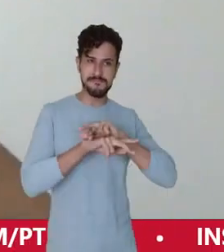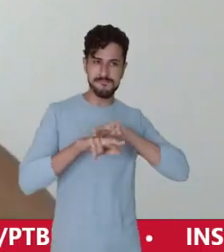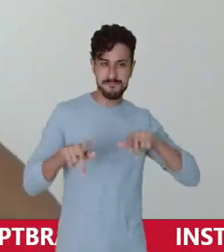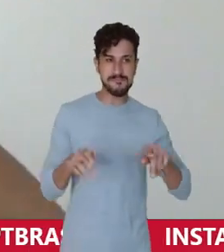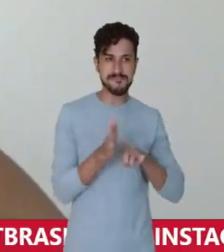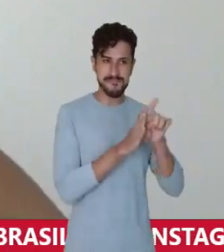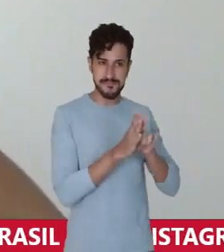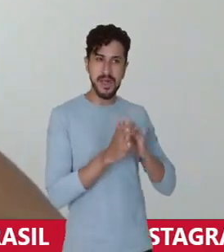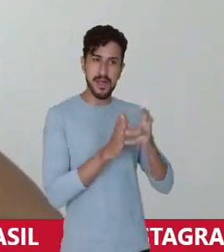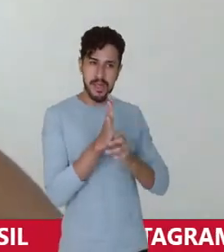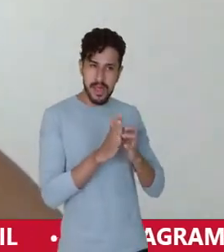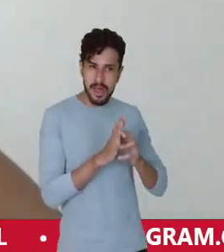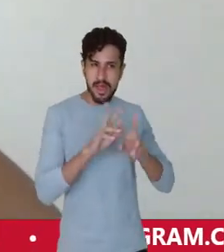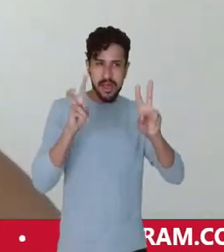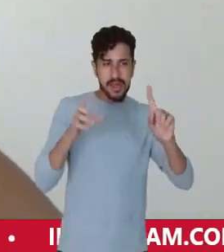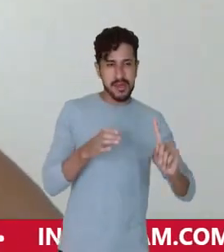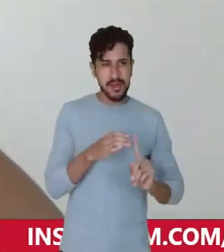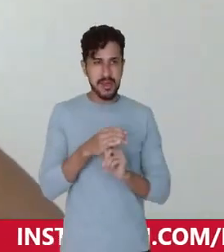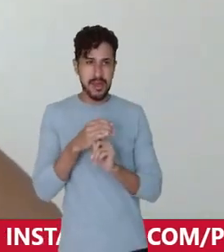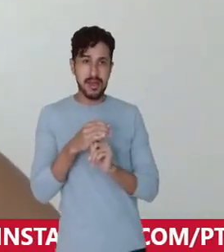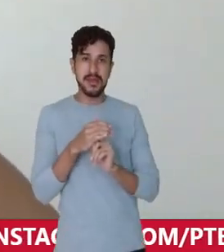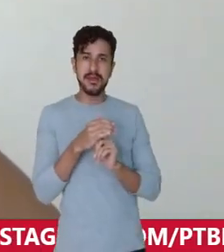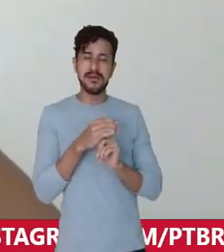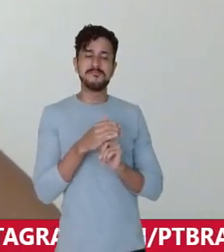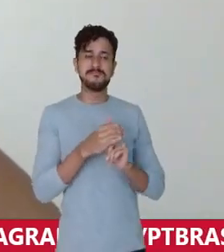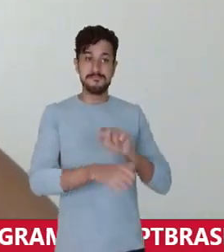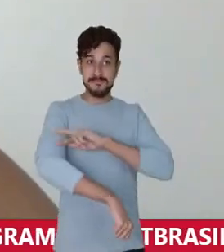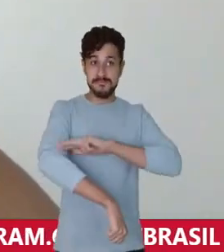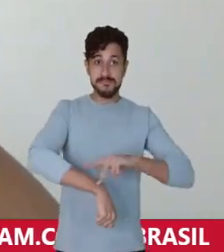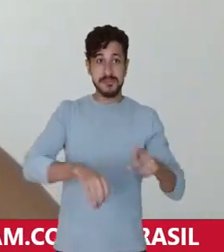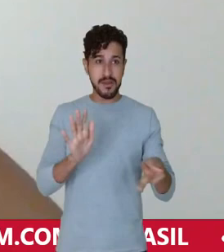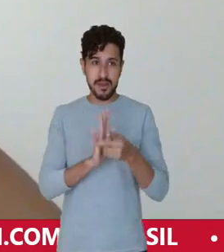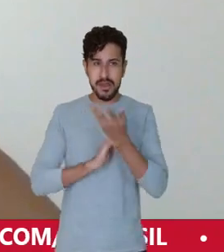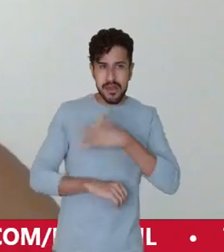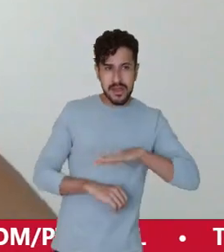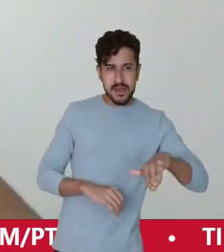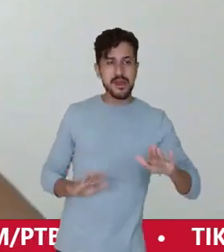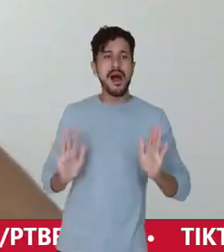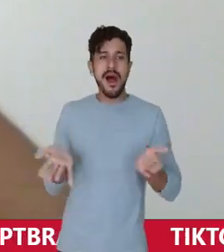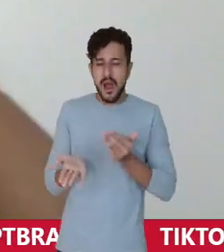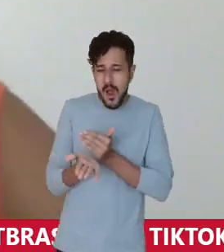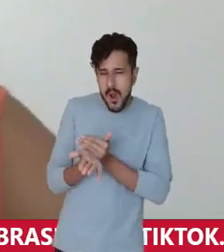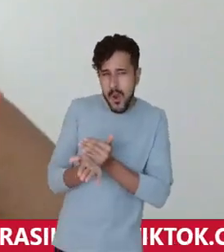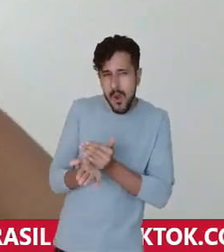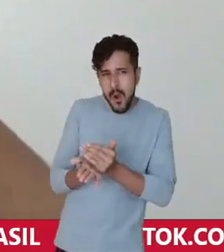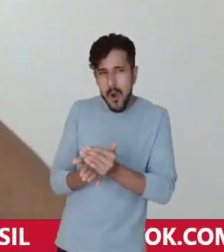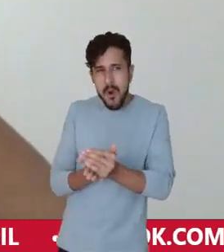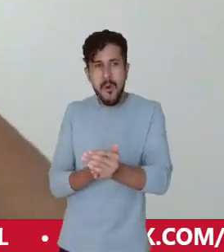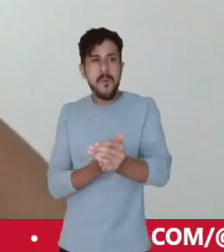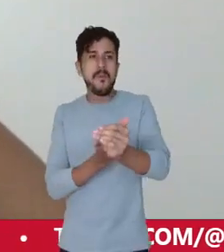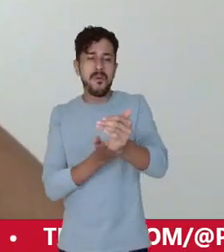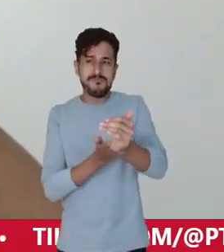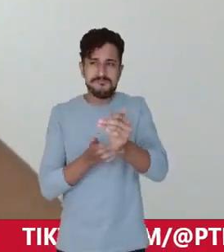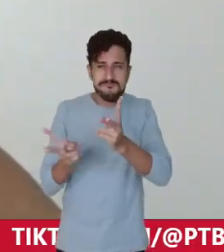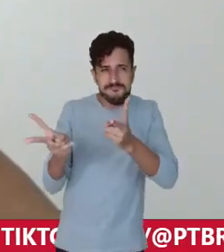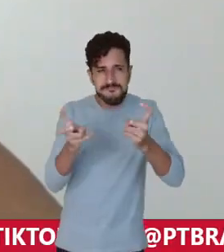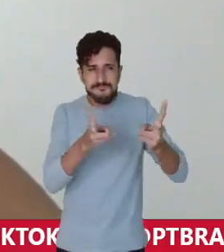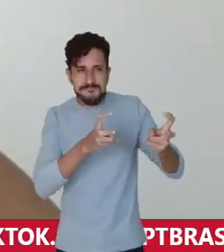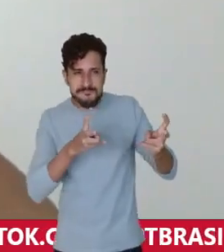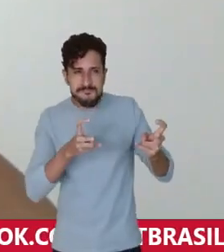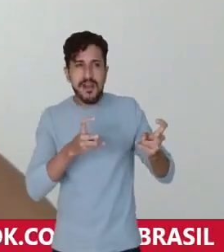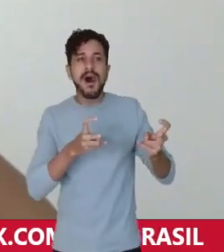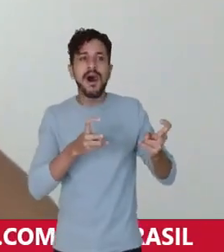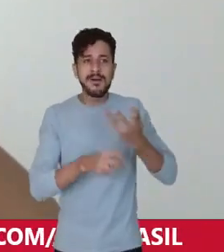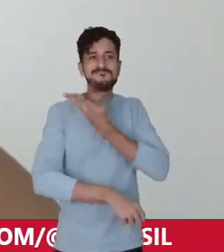sobre o pertencimento étnico-racial das crianças, e já começa, evidentemente, a detectar o